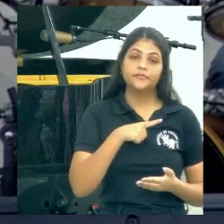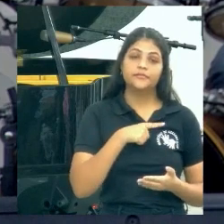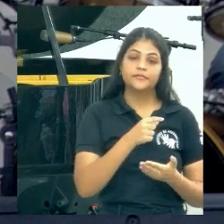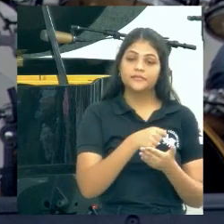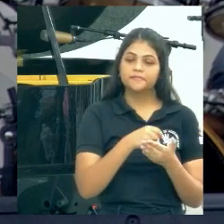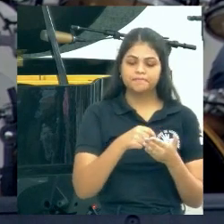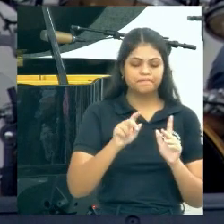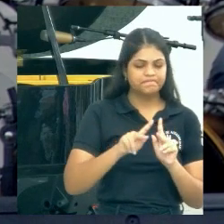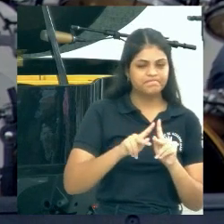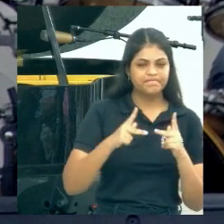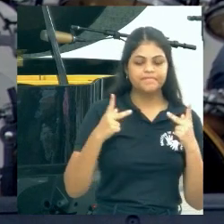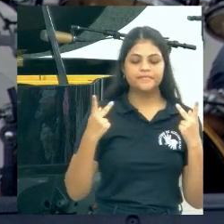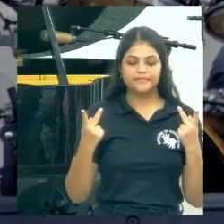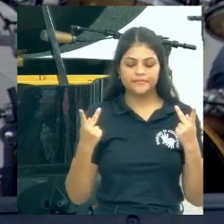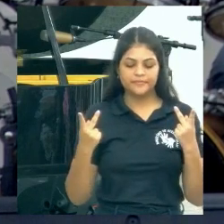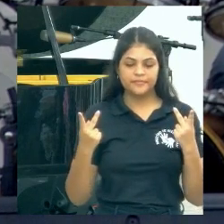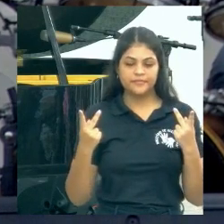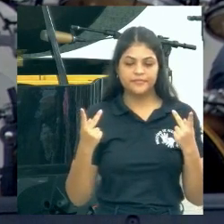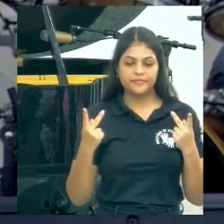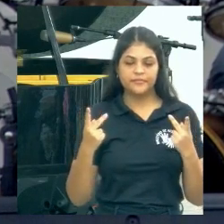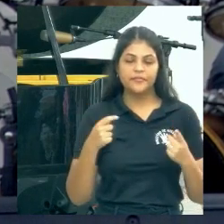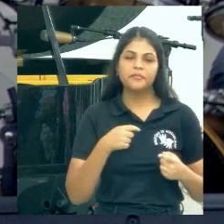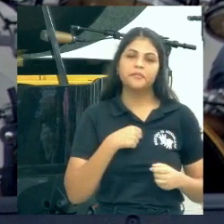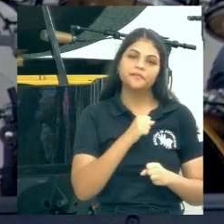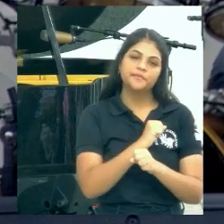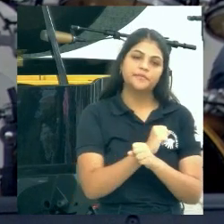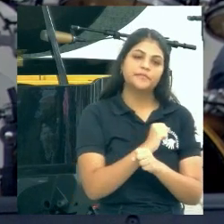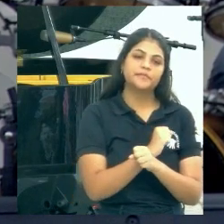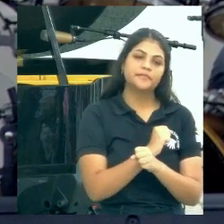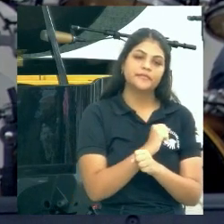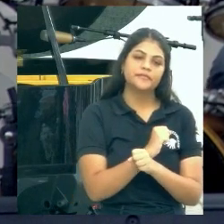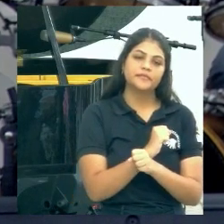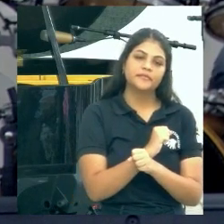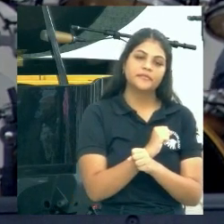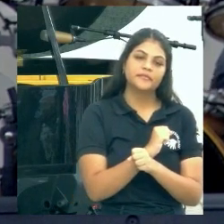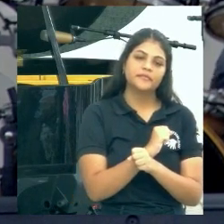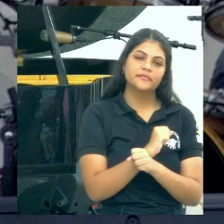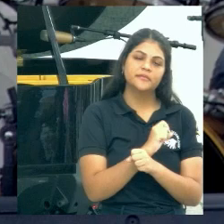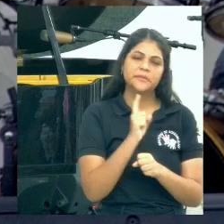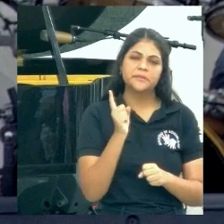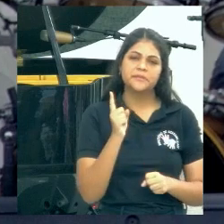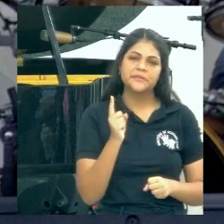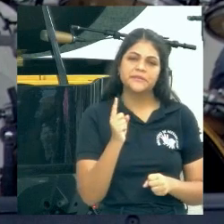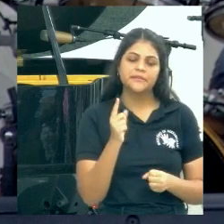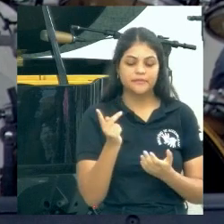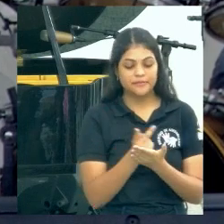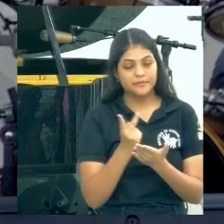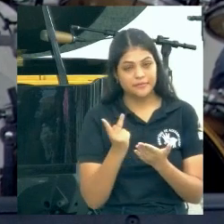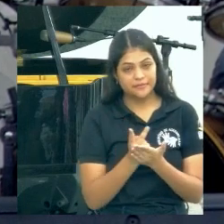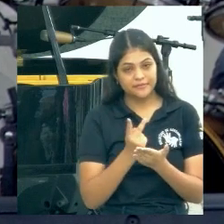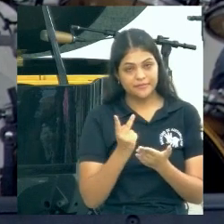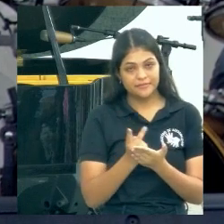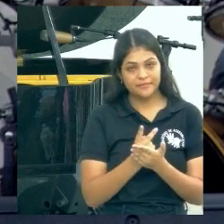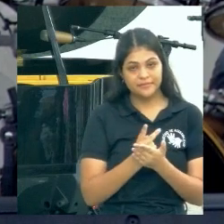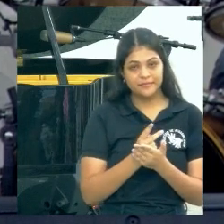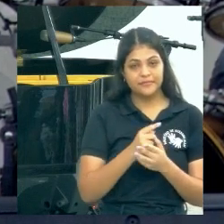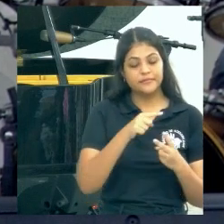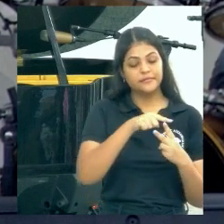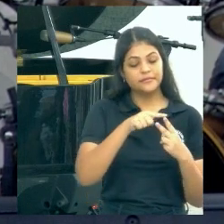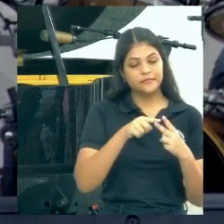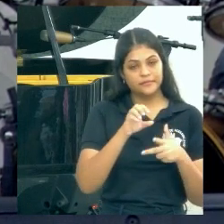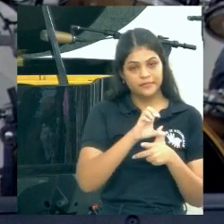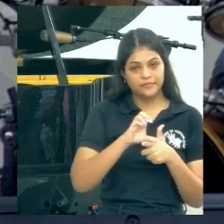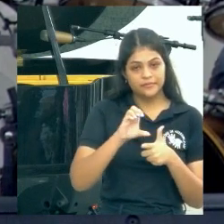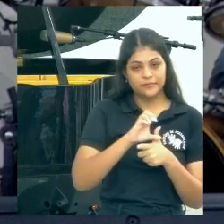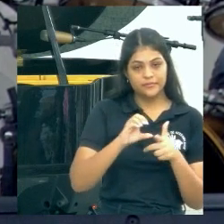mais diferentes, não é? Eu espero que não seja politicamente incorreto, por exemplo, 2 Coríntios, capítulo 3.